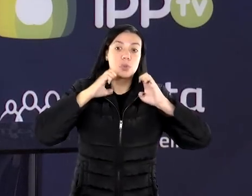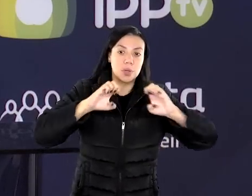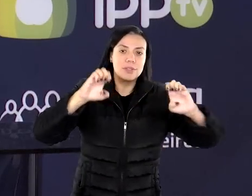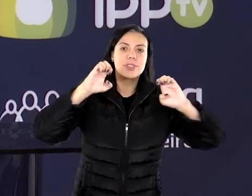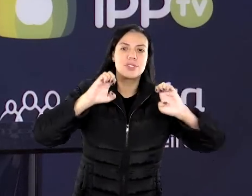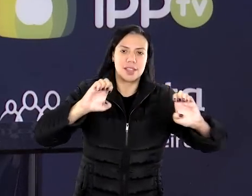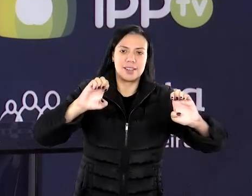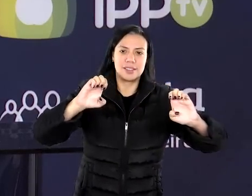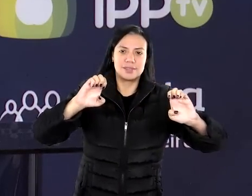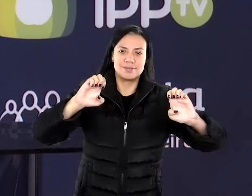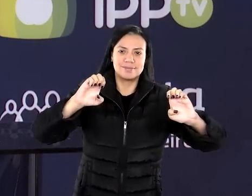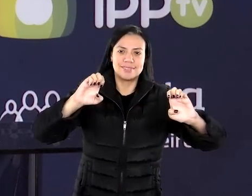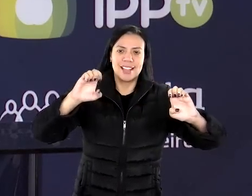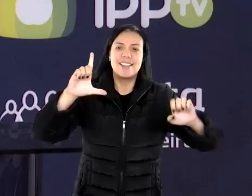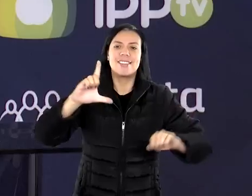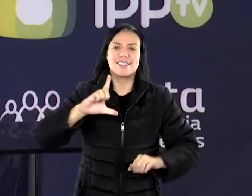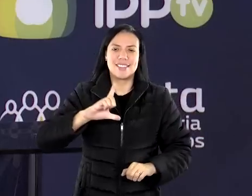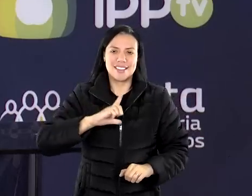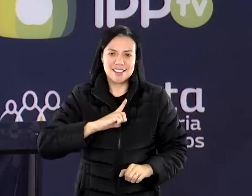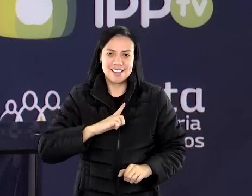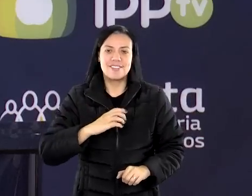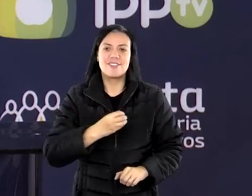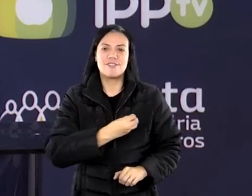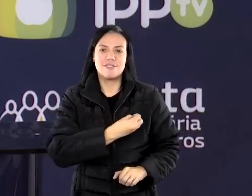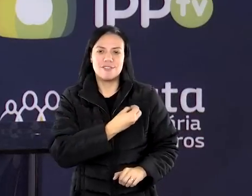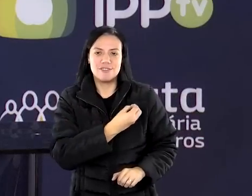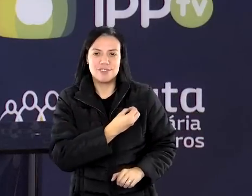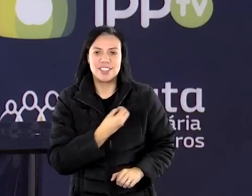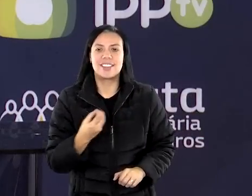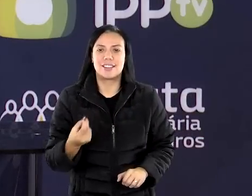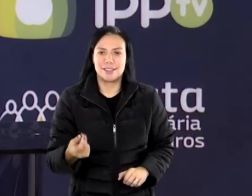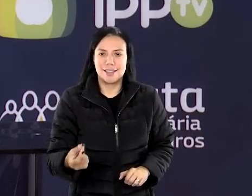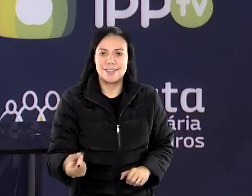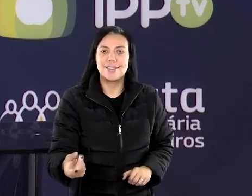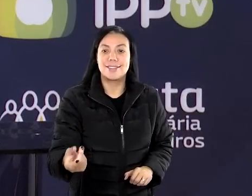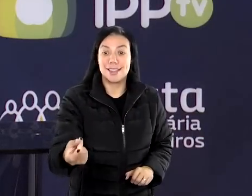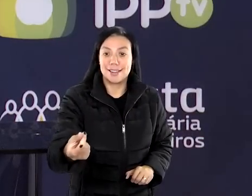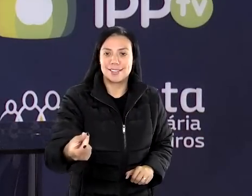investimento e será recompensado com a vida eterna.